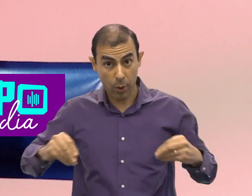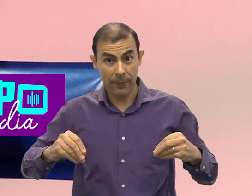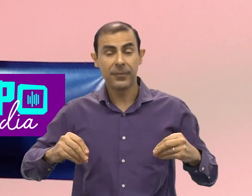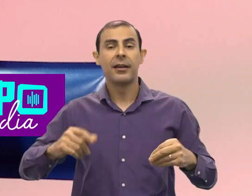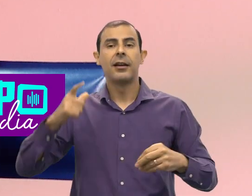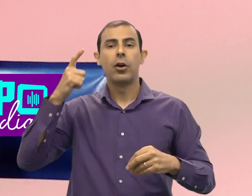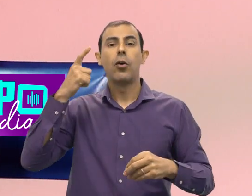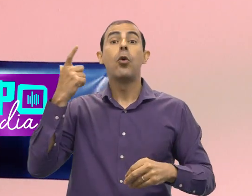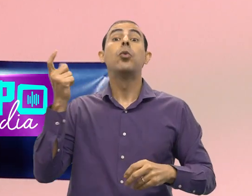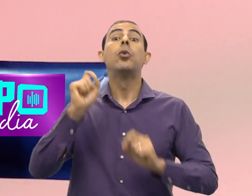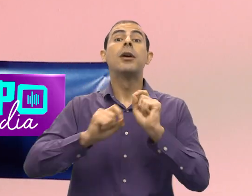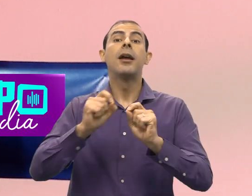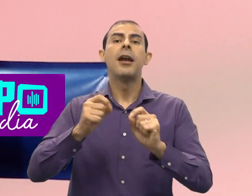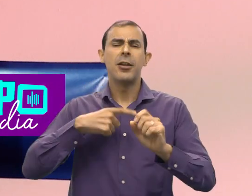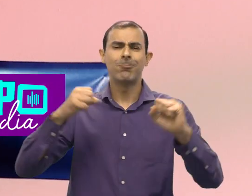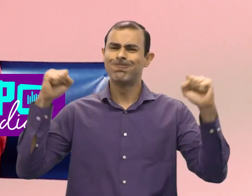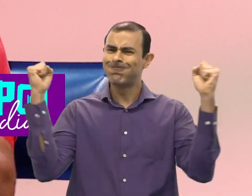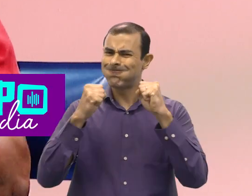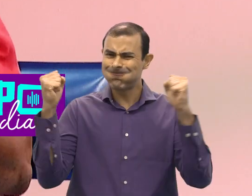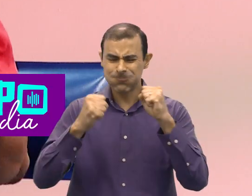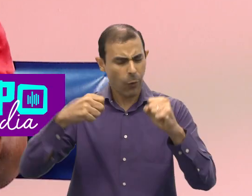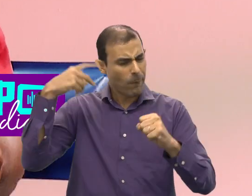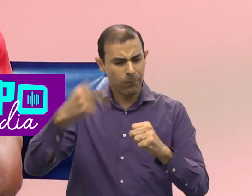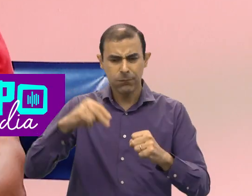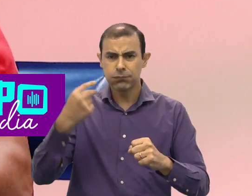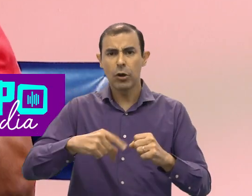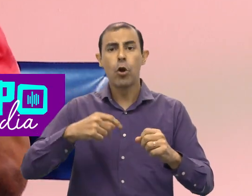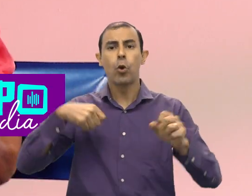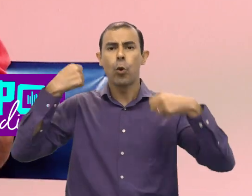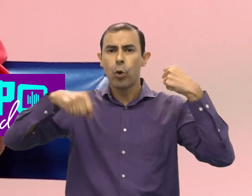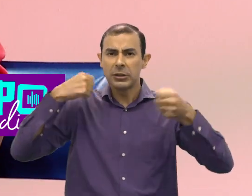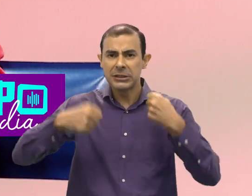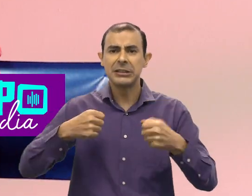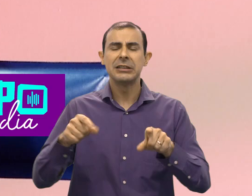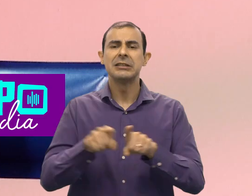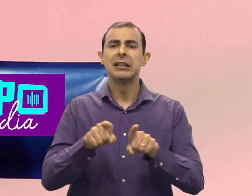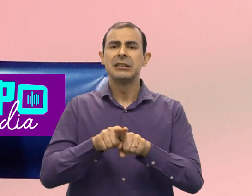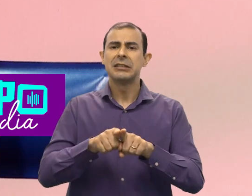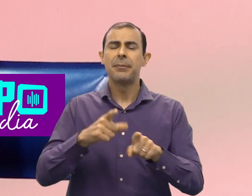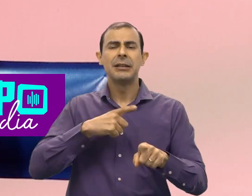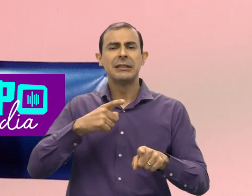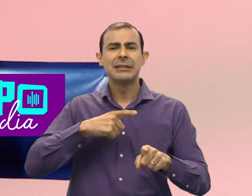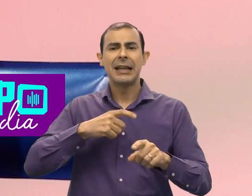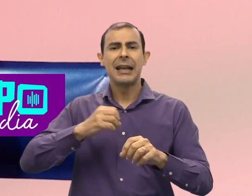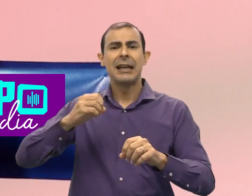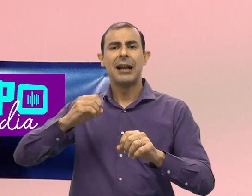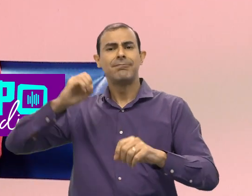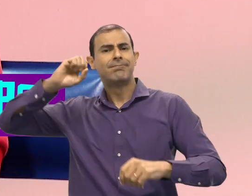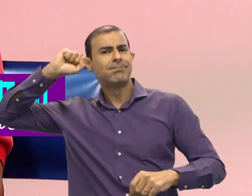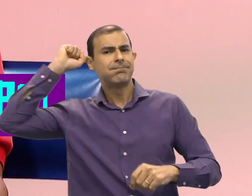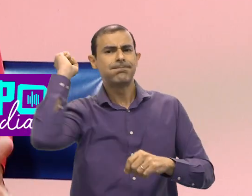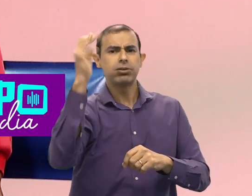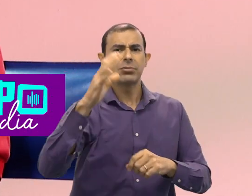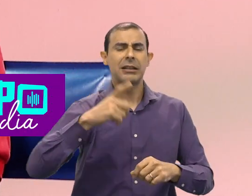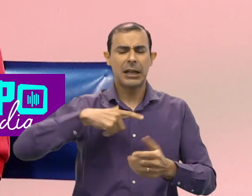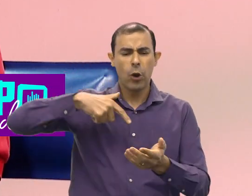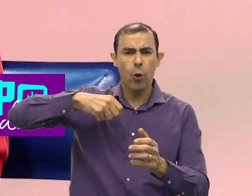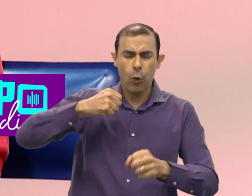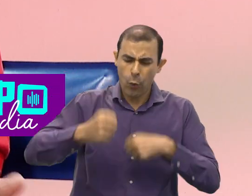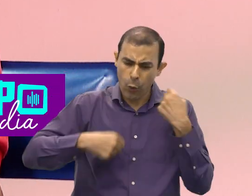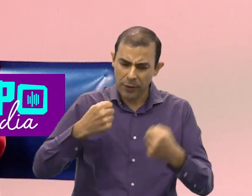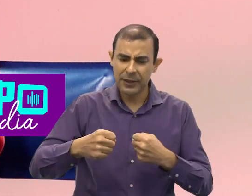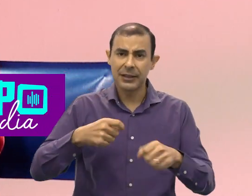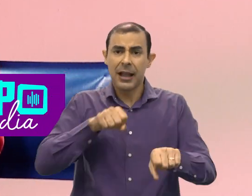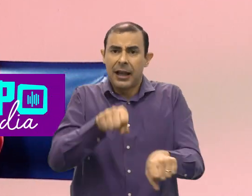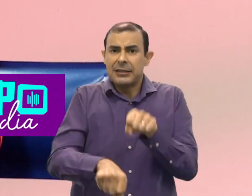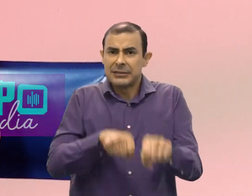em 2017. Depois hoje ainda pratico o ciclismo e também faço o atletismo. Hoje eu estou atleta de corridas